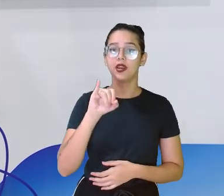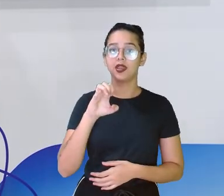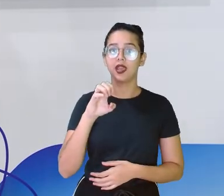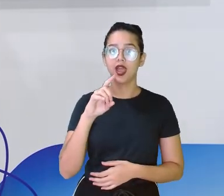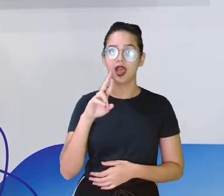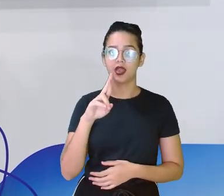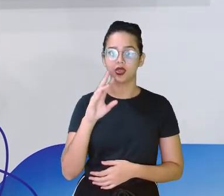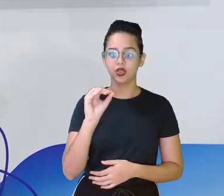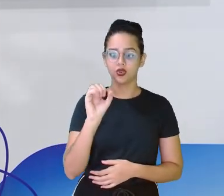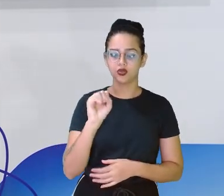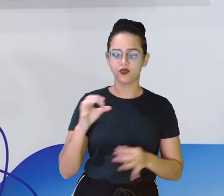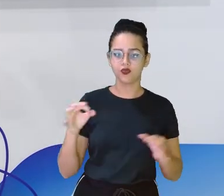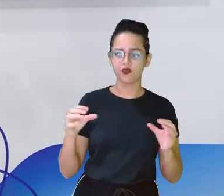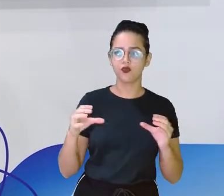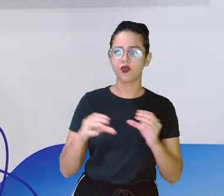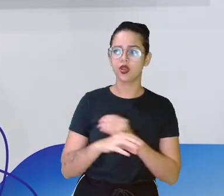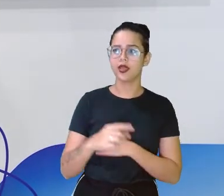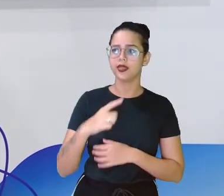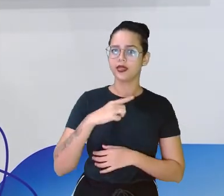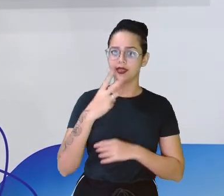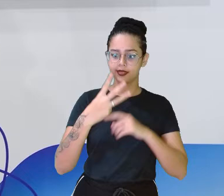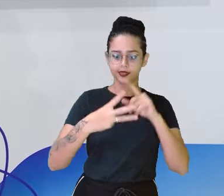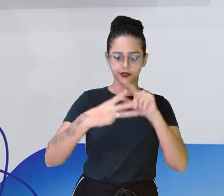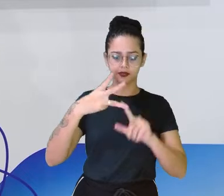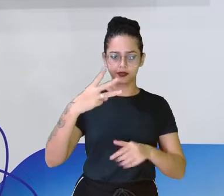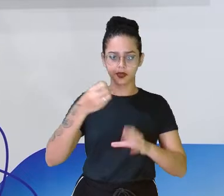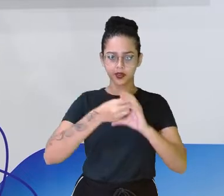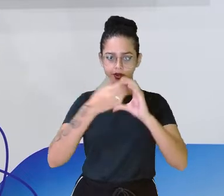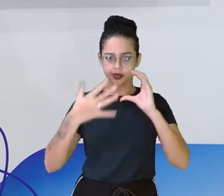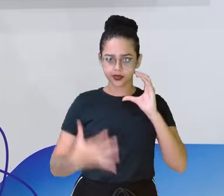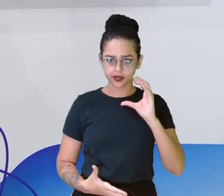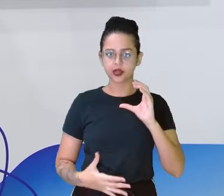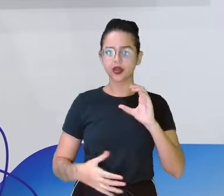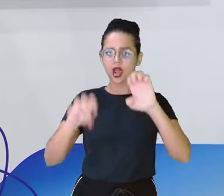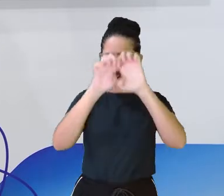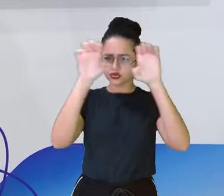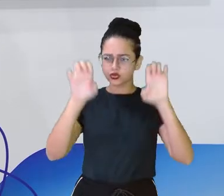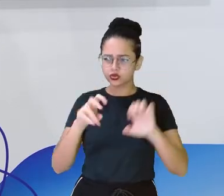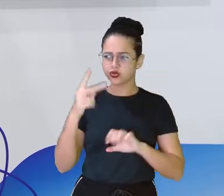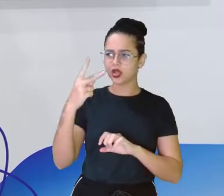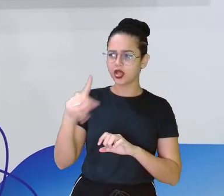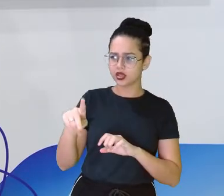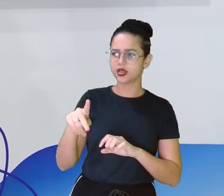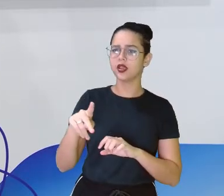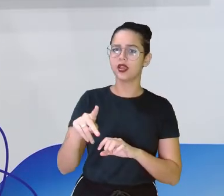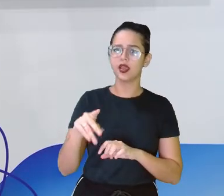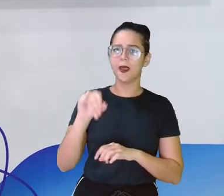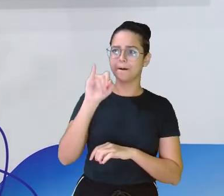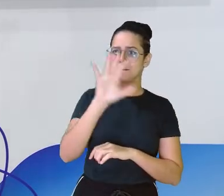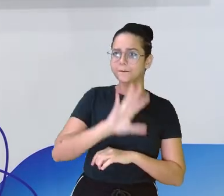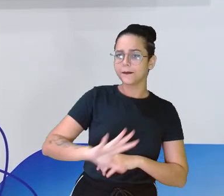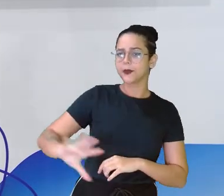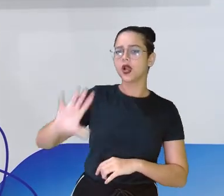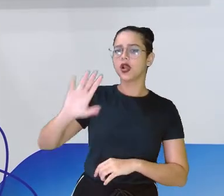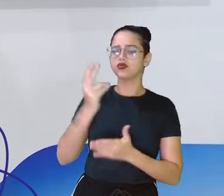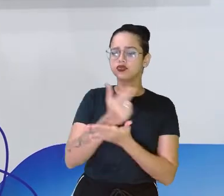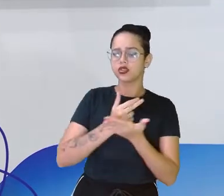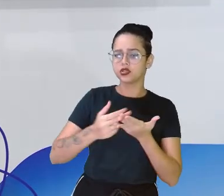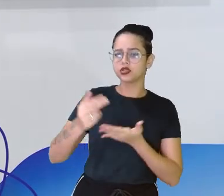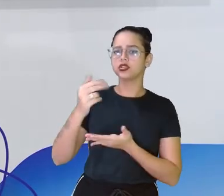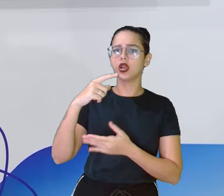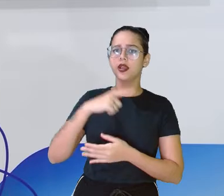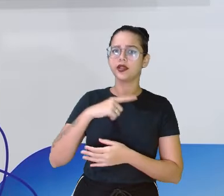formados por eles têm 3 características. A estrutura do meu poliedro, ele